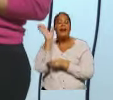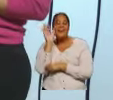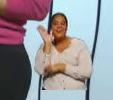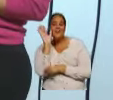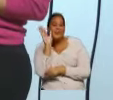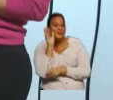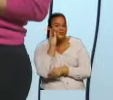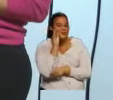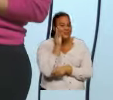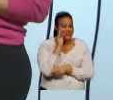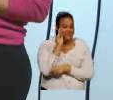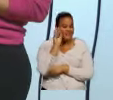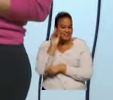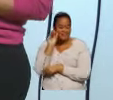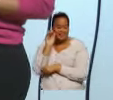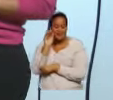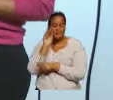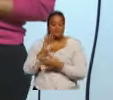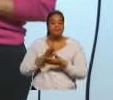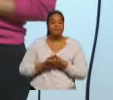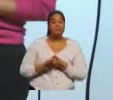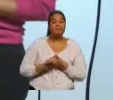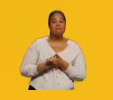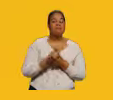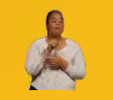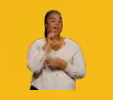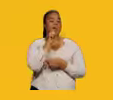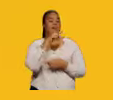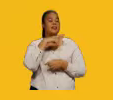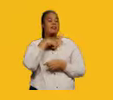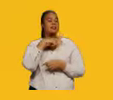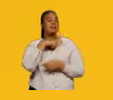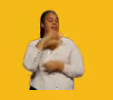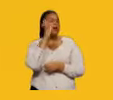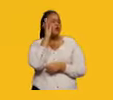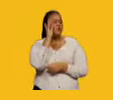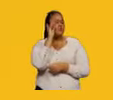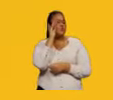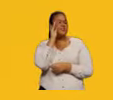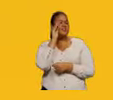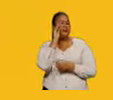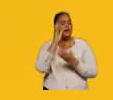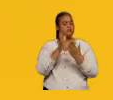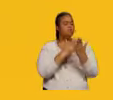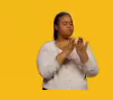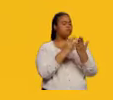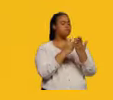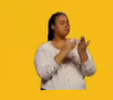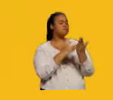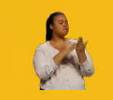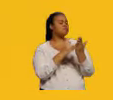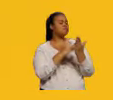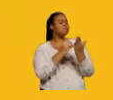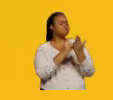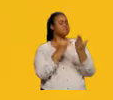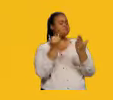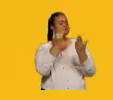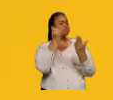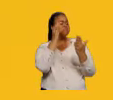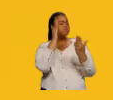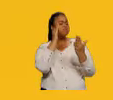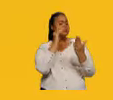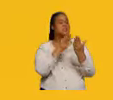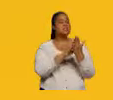curiosidade depois a gente diz quais são os fatores aqui tem uma curiosidade do site da revista super interessante que se a gente